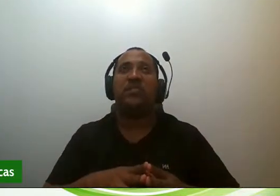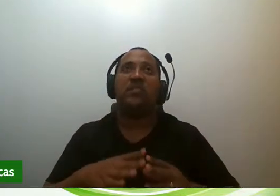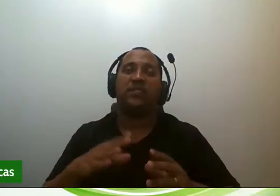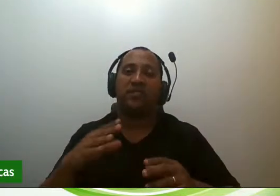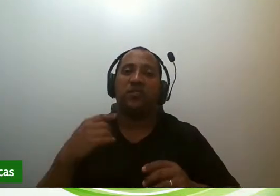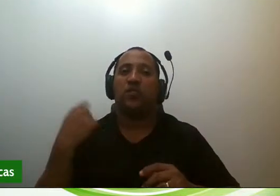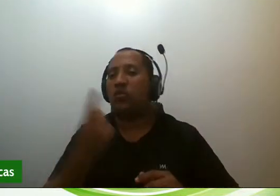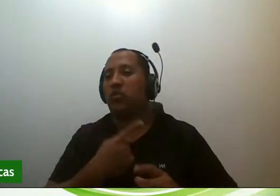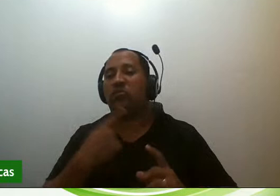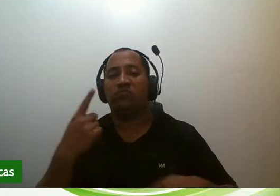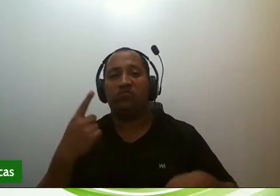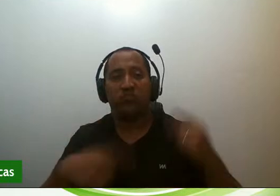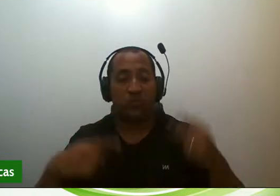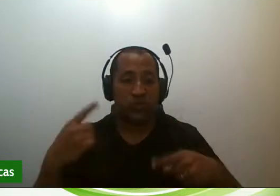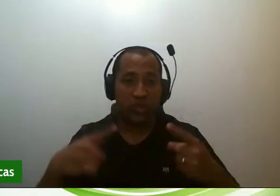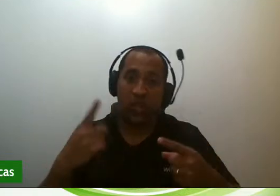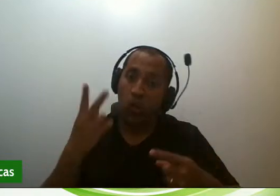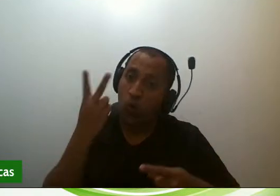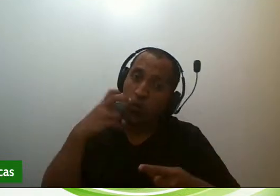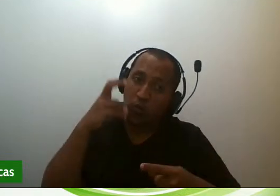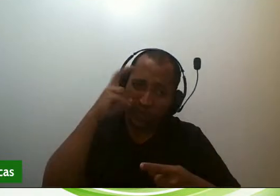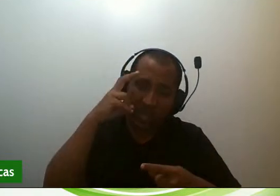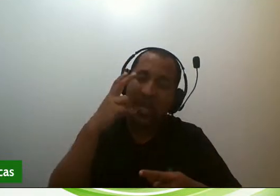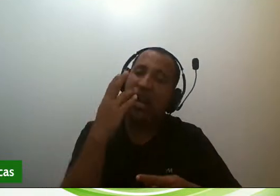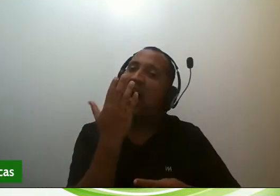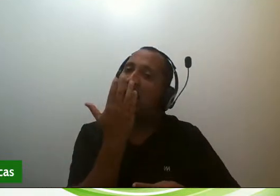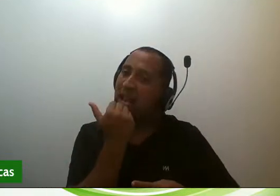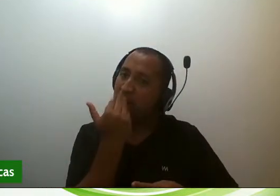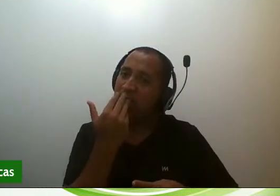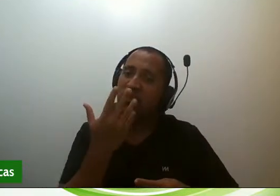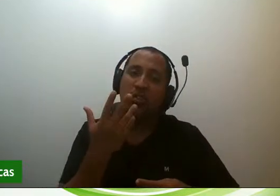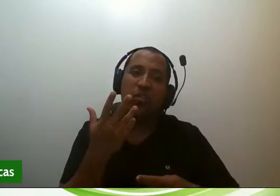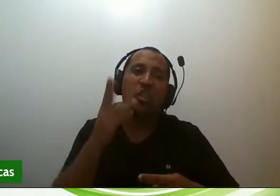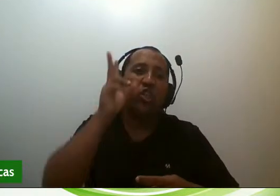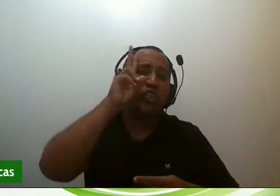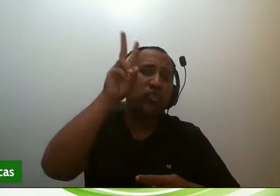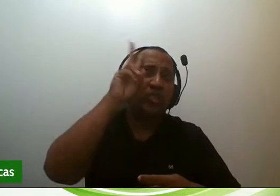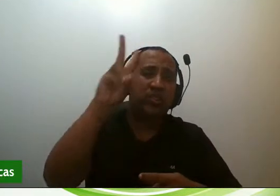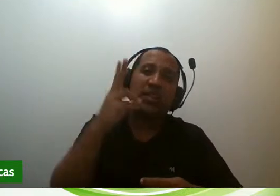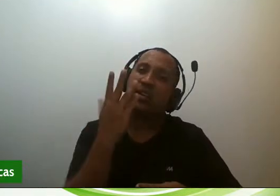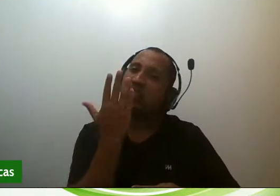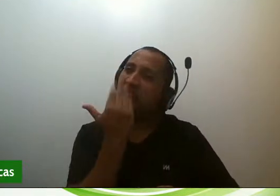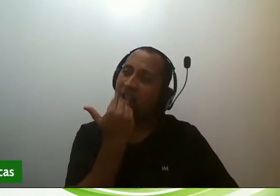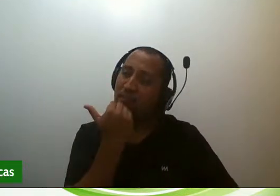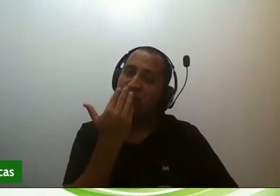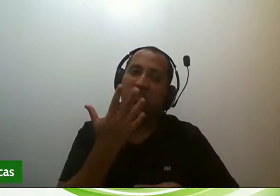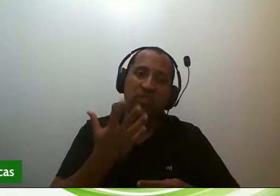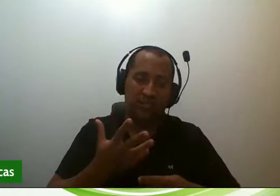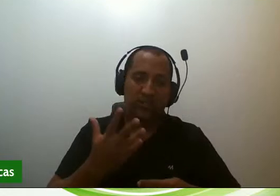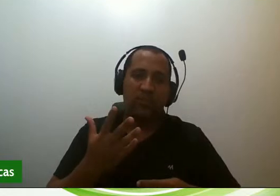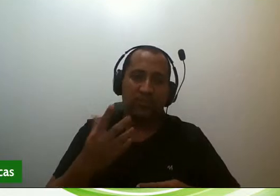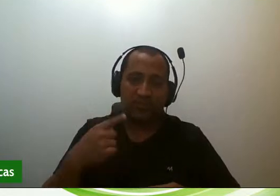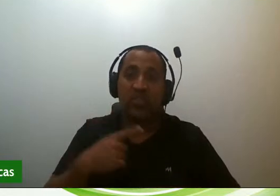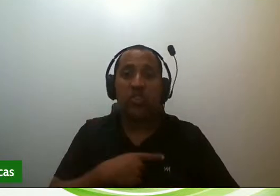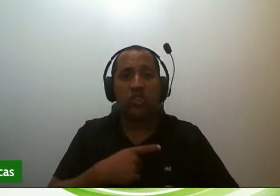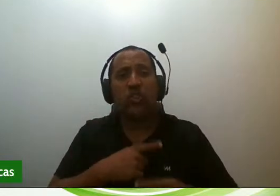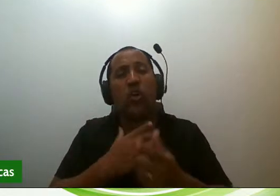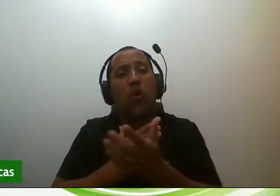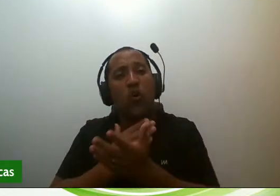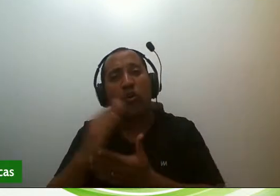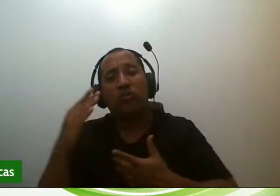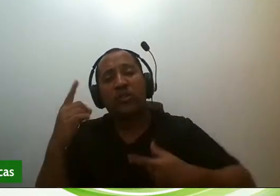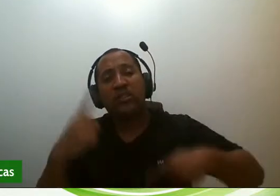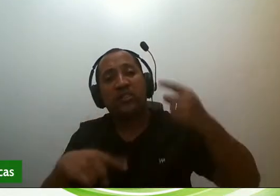discute cultura alimentar, né, história da alimentação, e quando a gente começa a discutir a